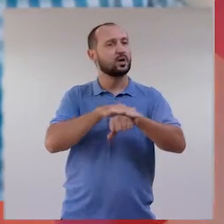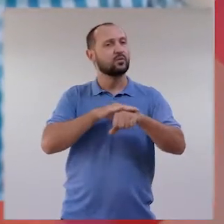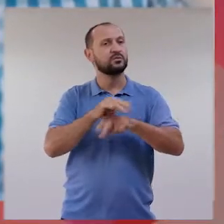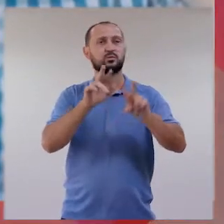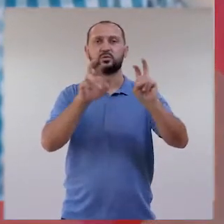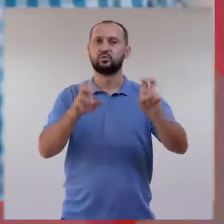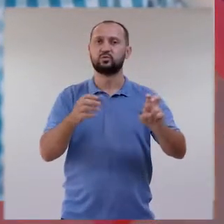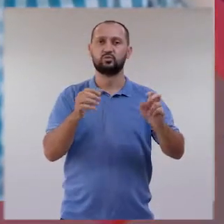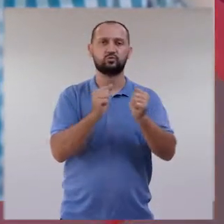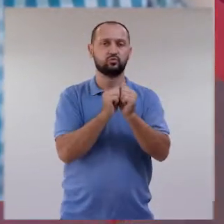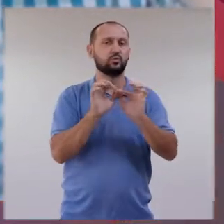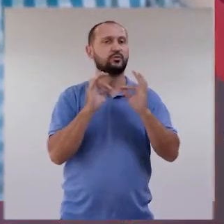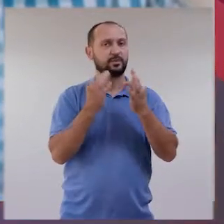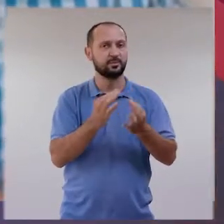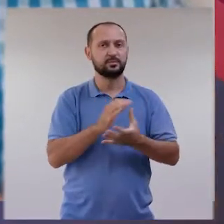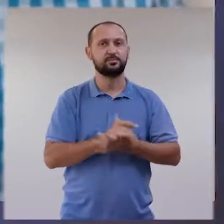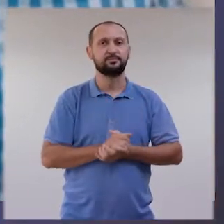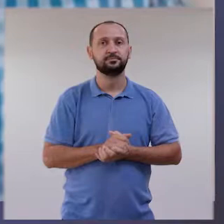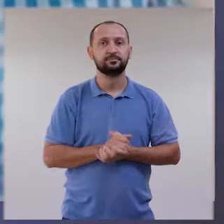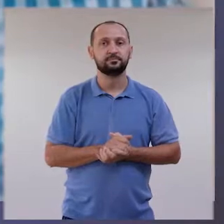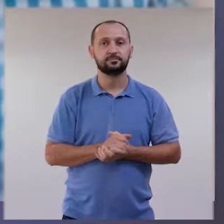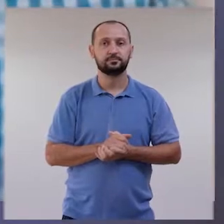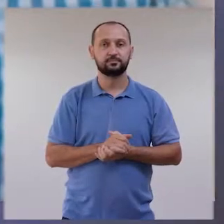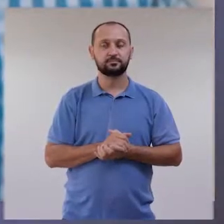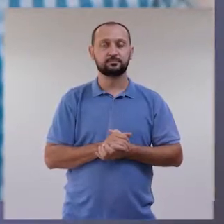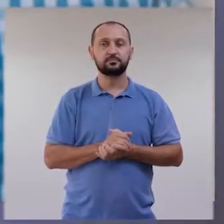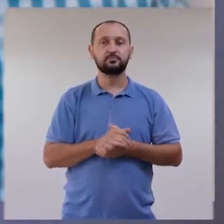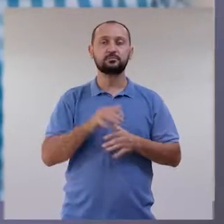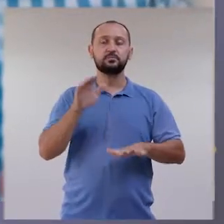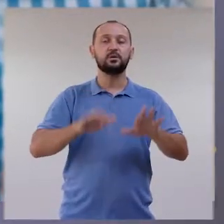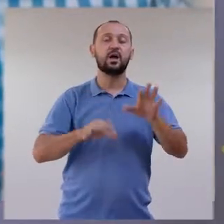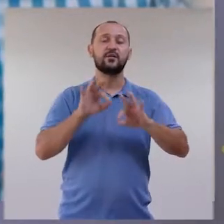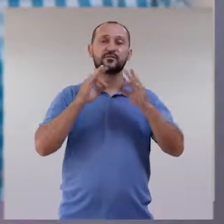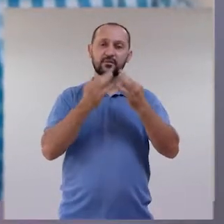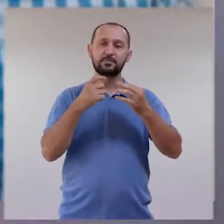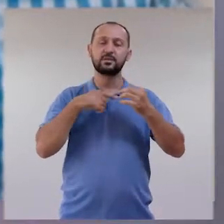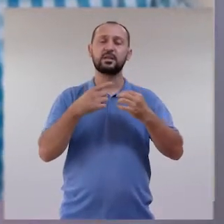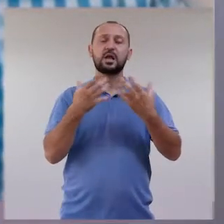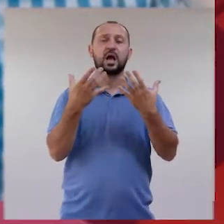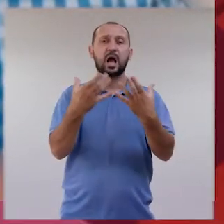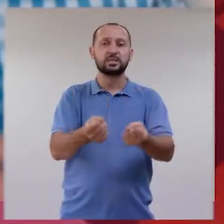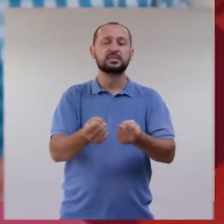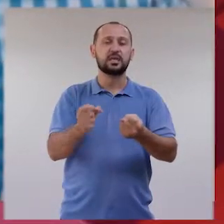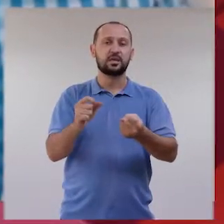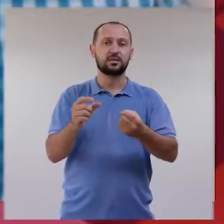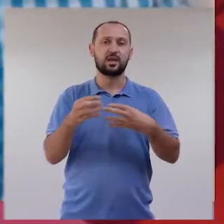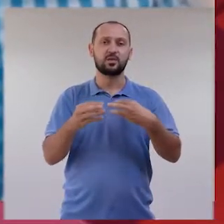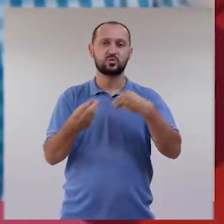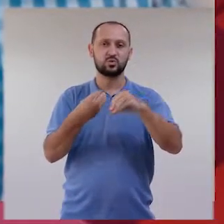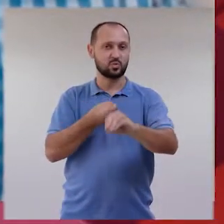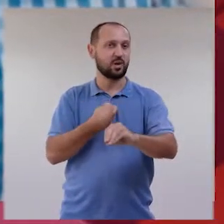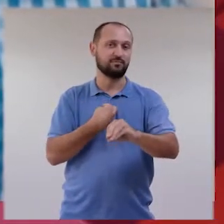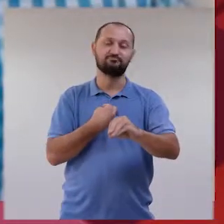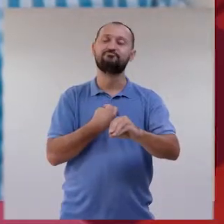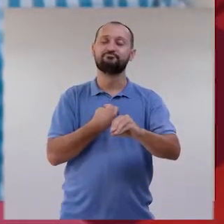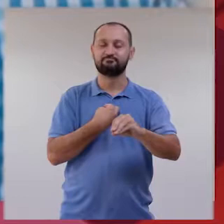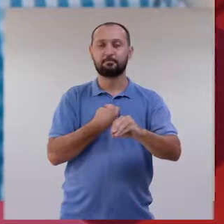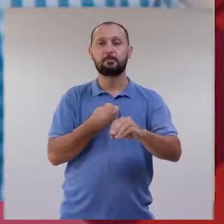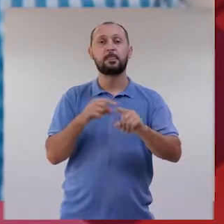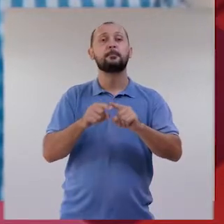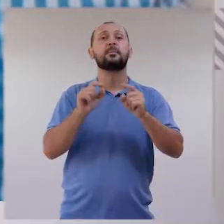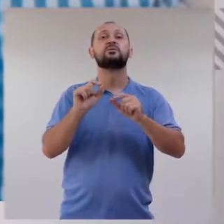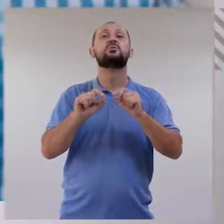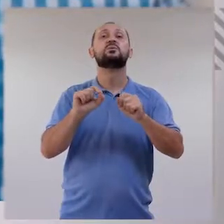esse assunto com a família. Então, tem isso também. E muitas vezes a família opta por doar porque a família é doadora, entendeu?